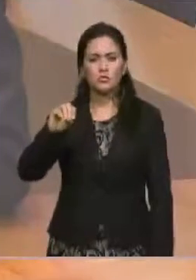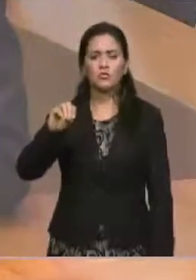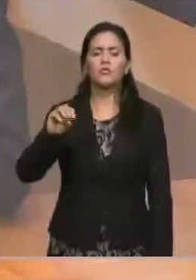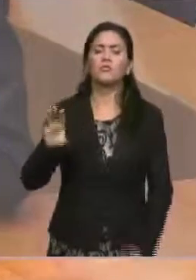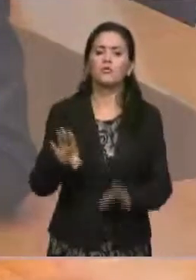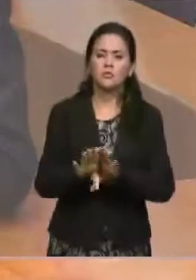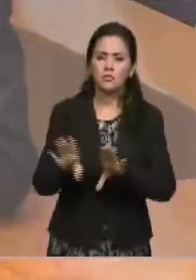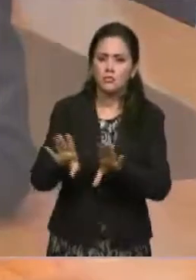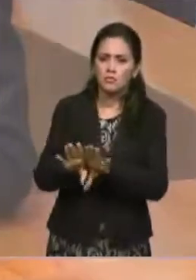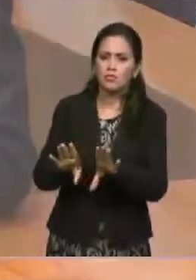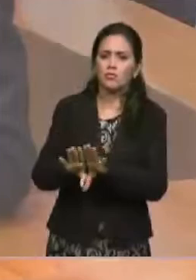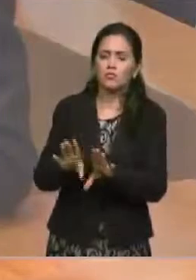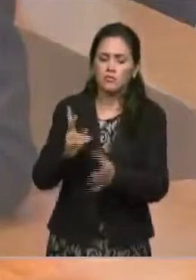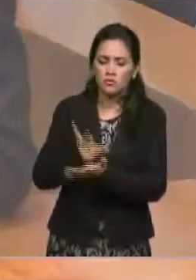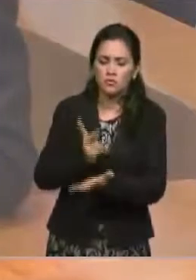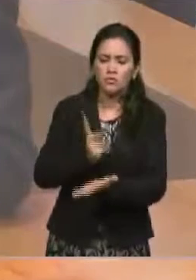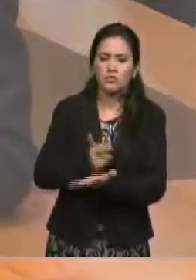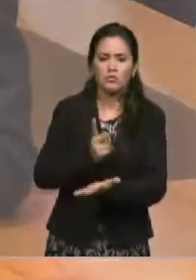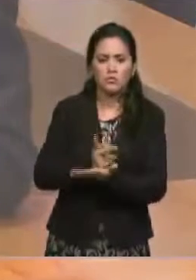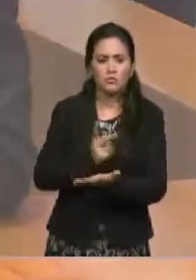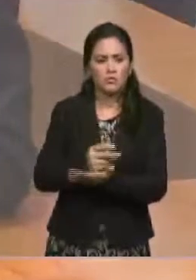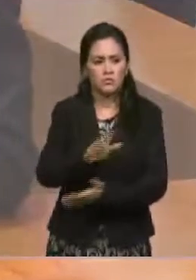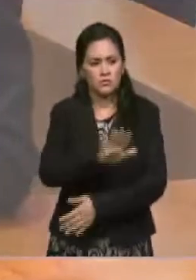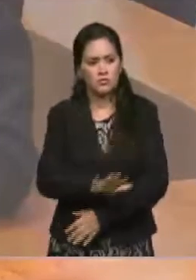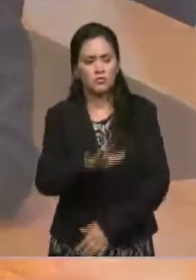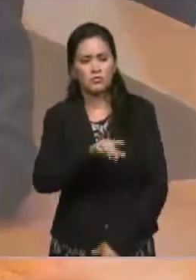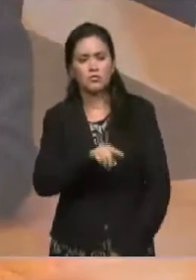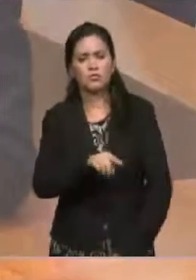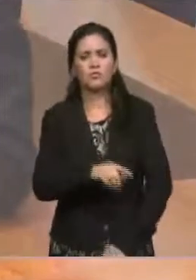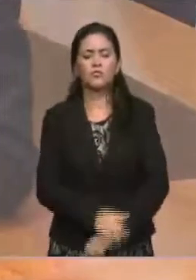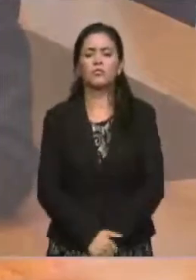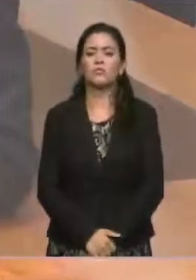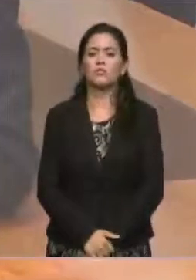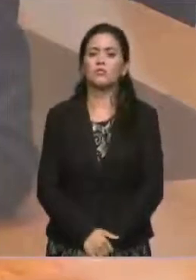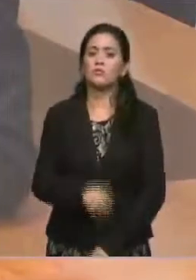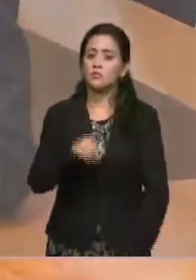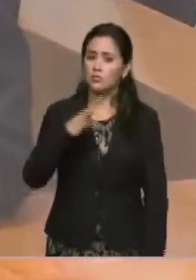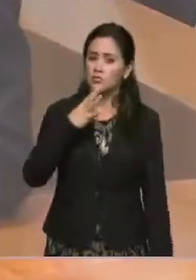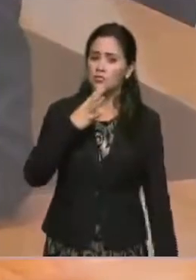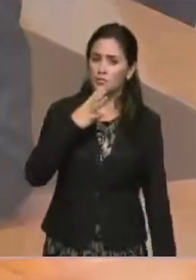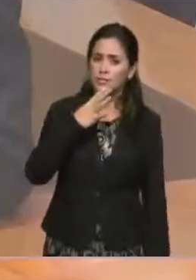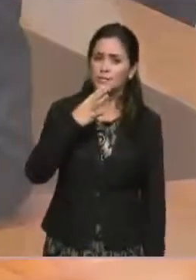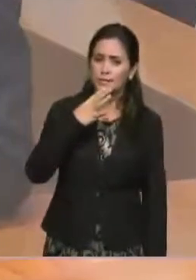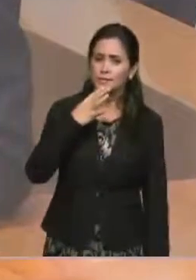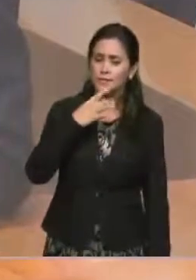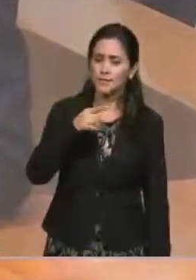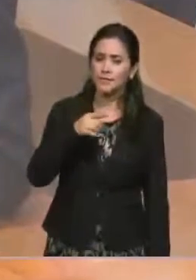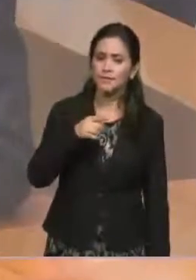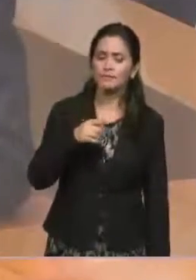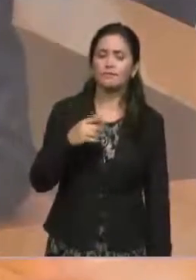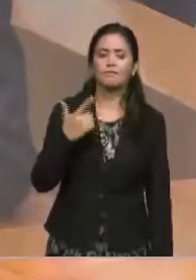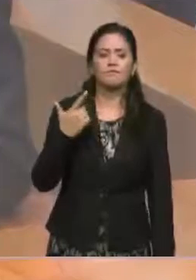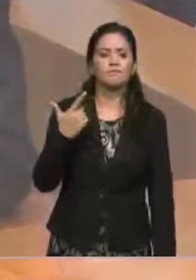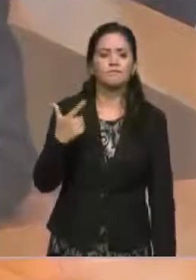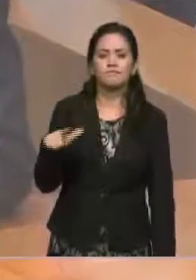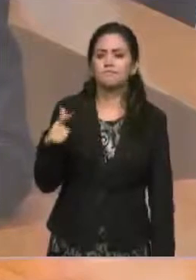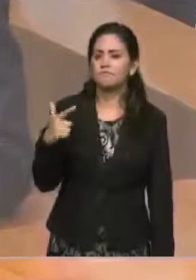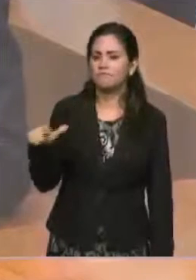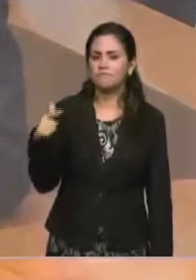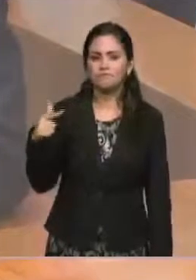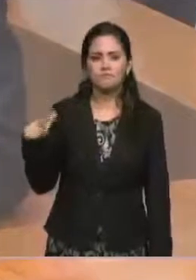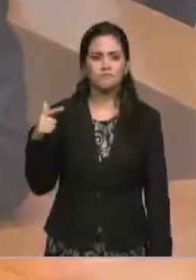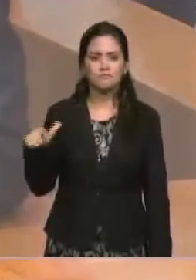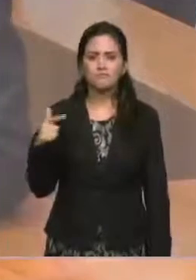região, grande parte do trecho, Vossa Excelência sabe, não existe, não contém nenhum